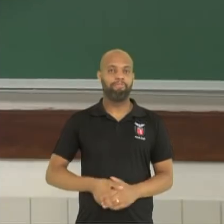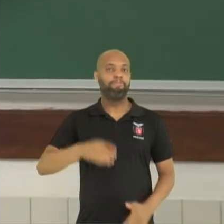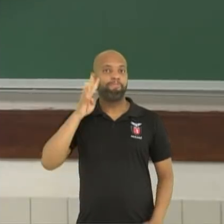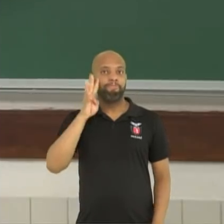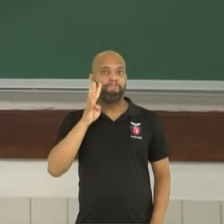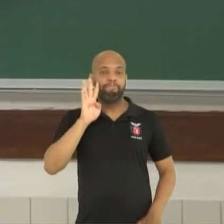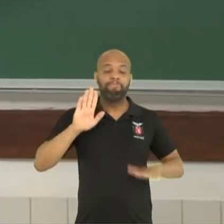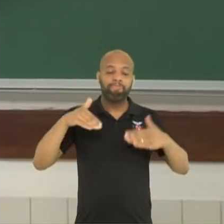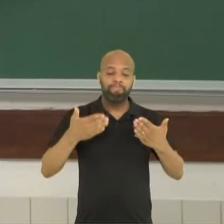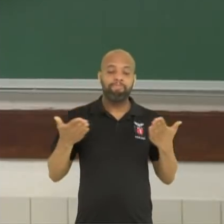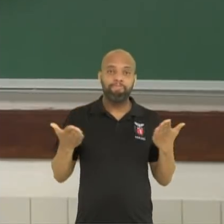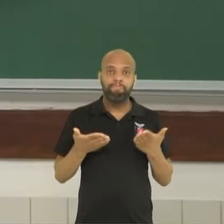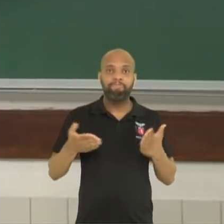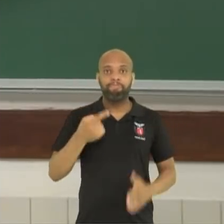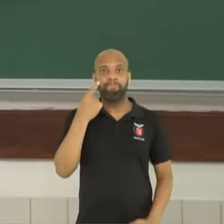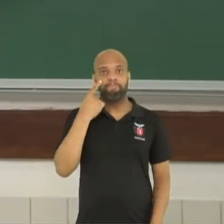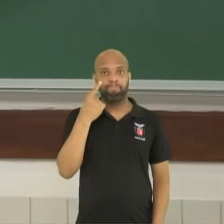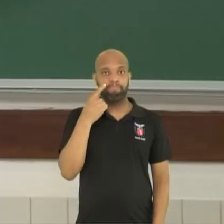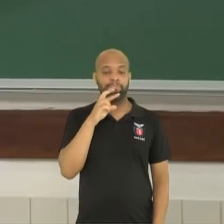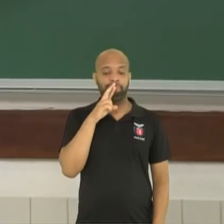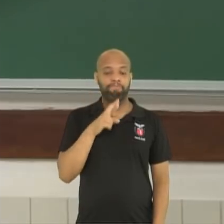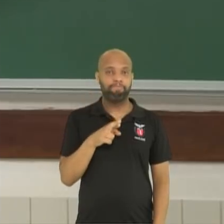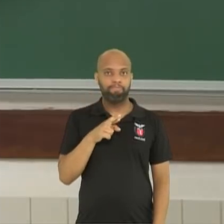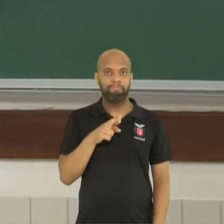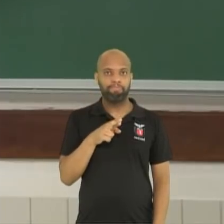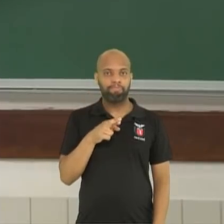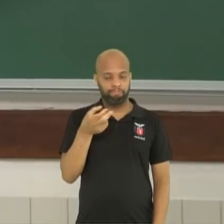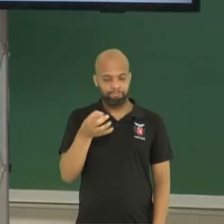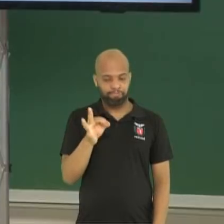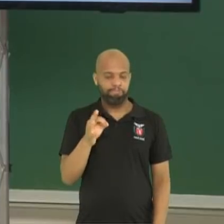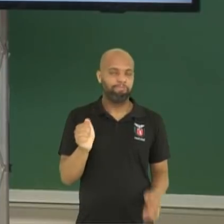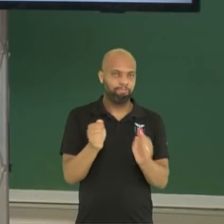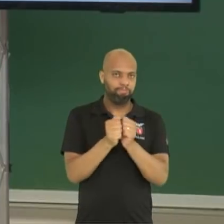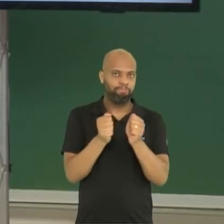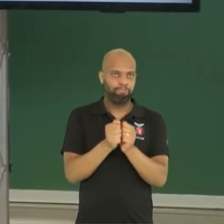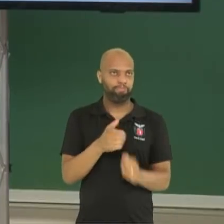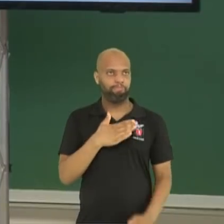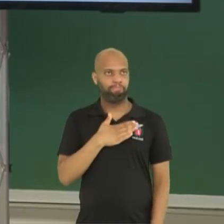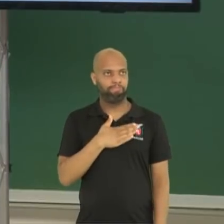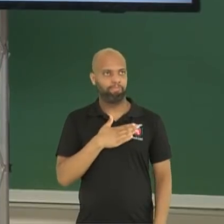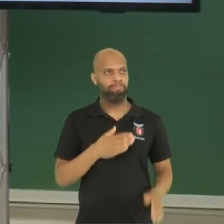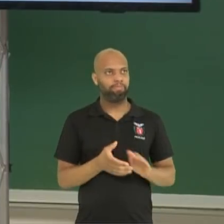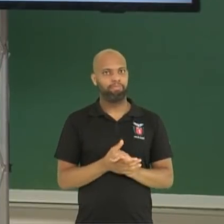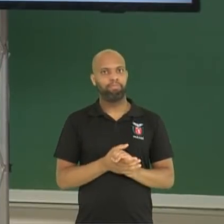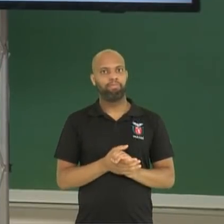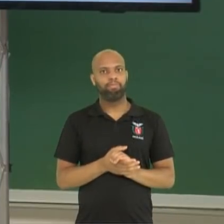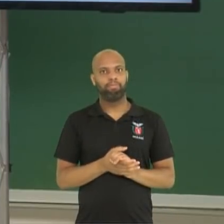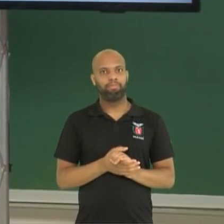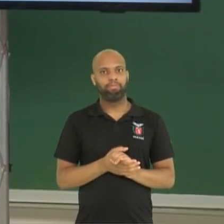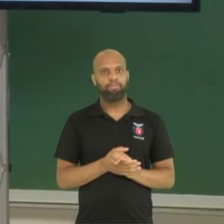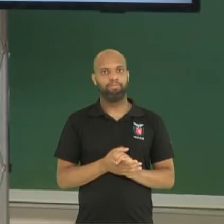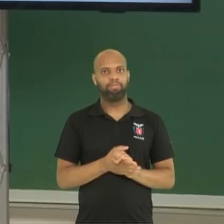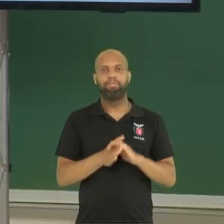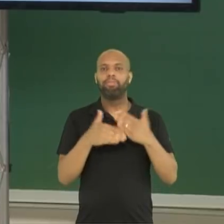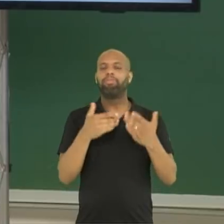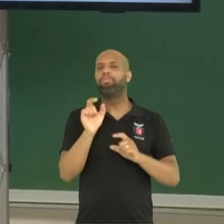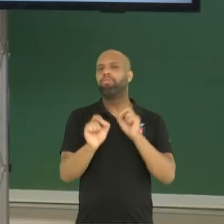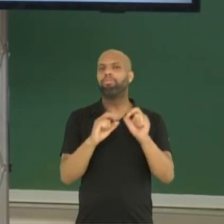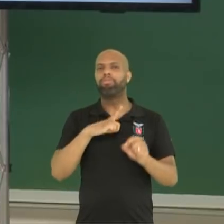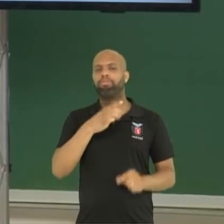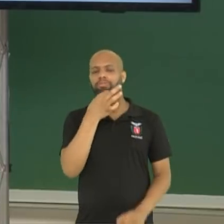Legal, então vamos conferir, pessoal, aqui comigo? Vamos lá? Então, o que será que está sendo criticado aqui nesse